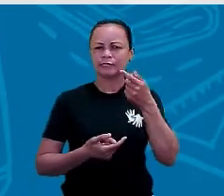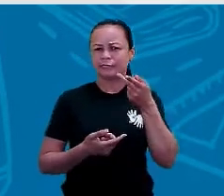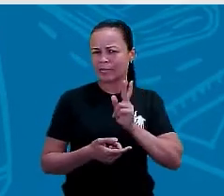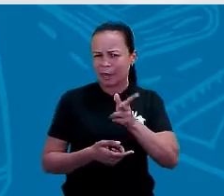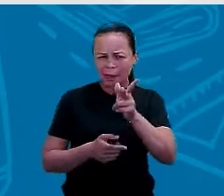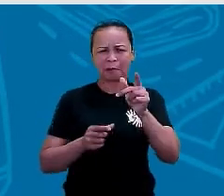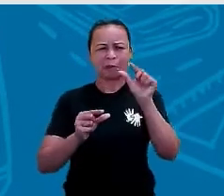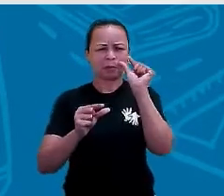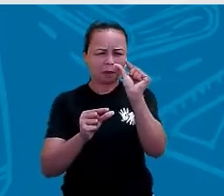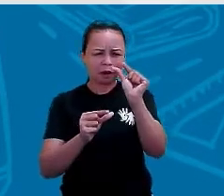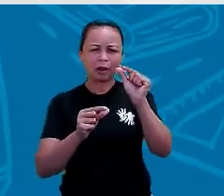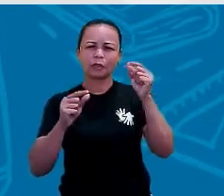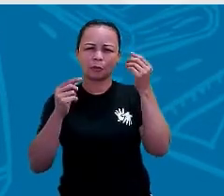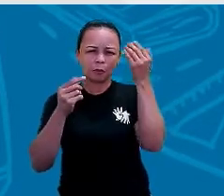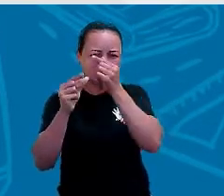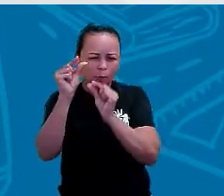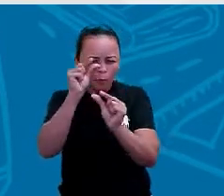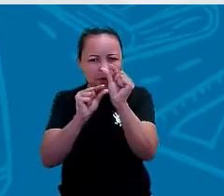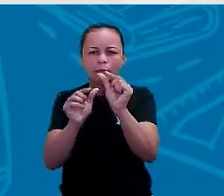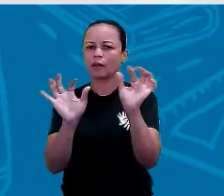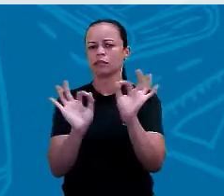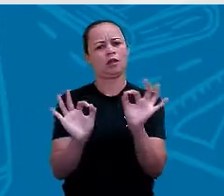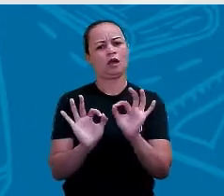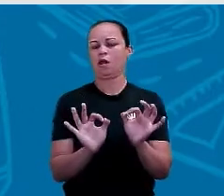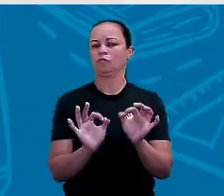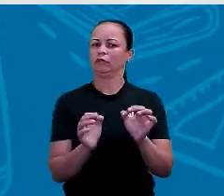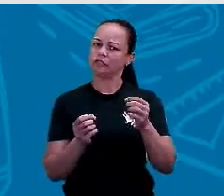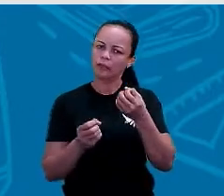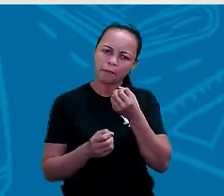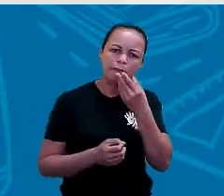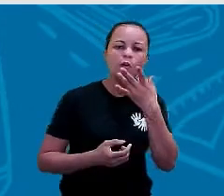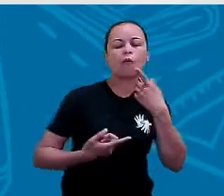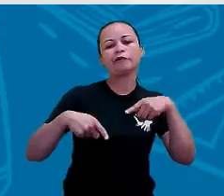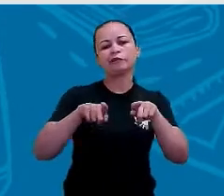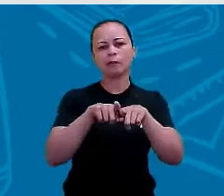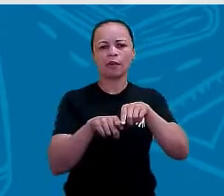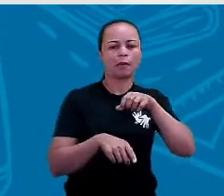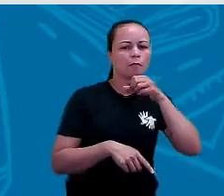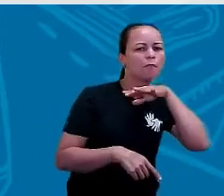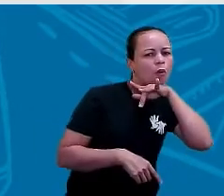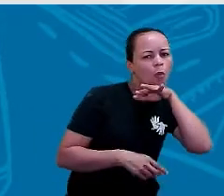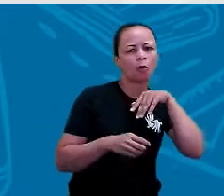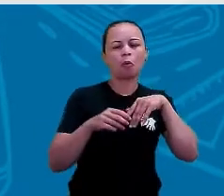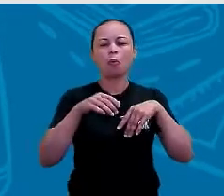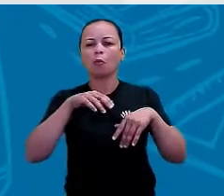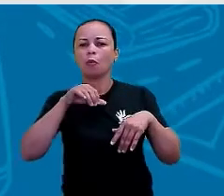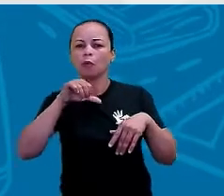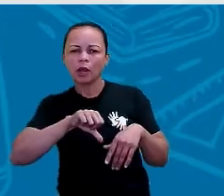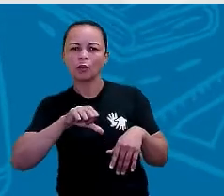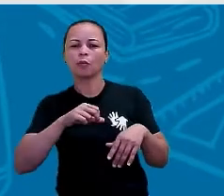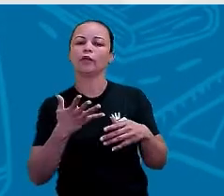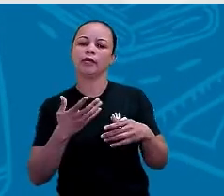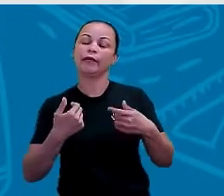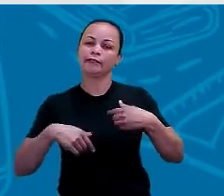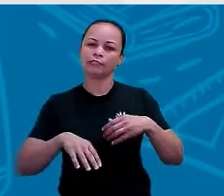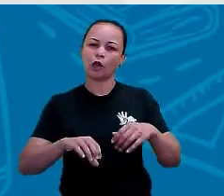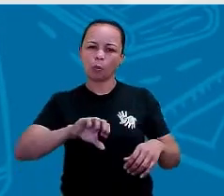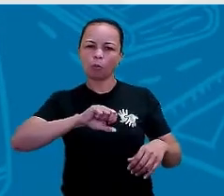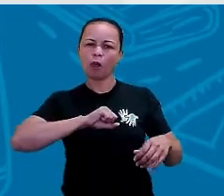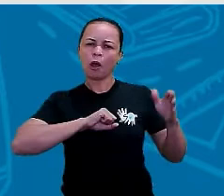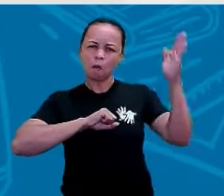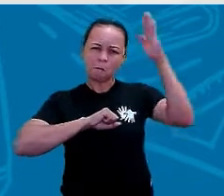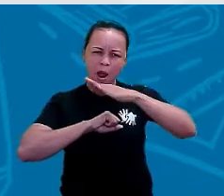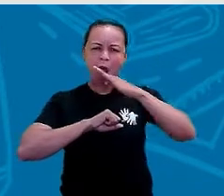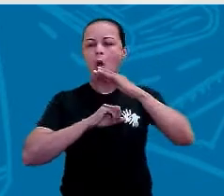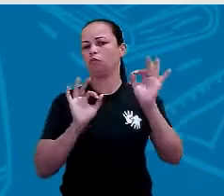ser prejudiciais, tá certo? E aí, quem são esses micro-organismos? A gente já aprendeu o que são os micro-organismos, tá